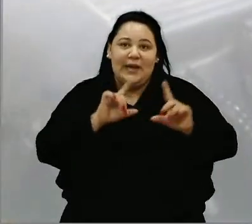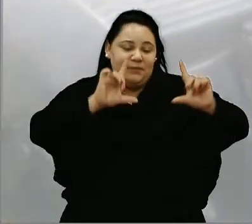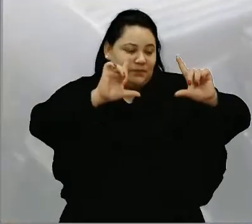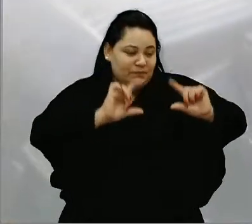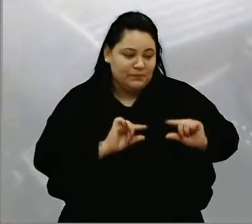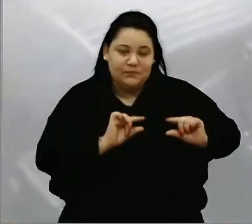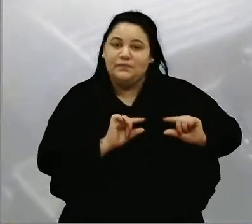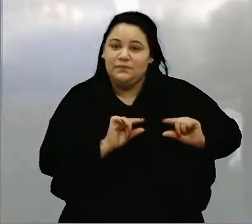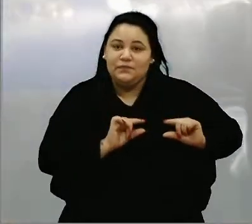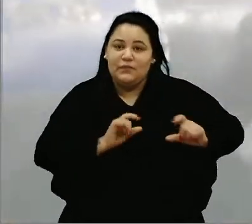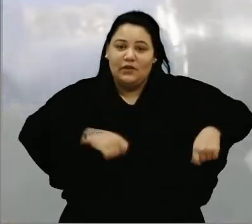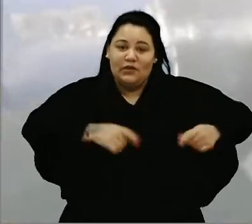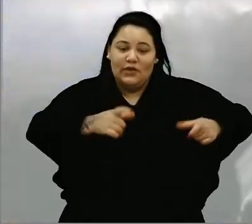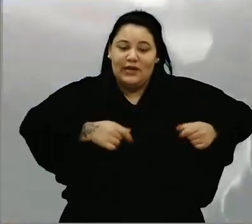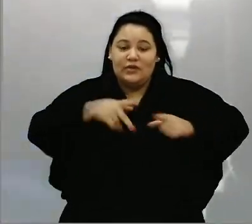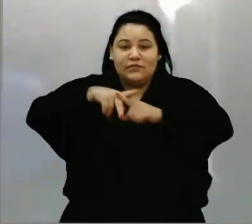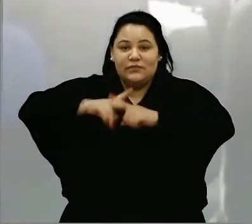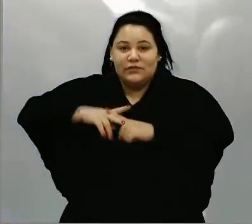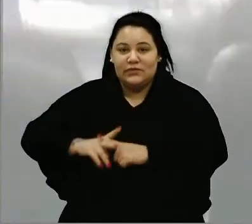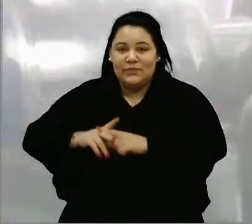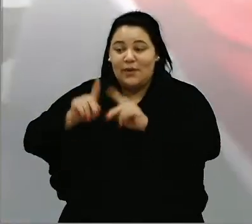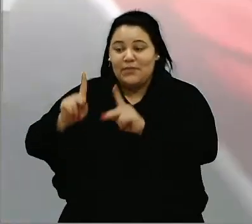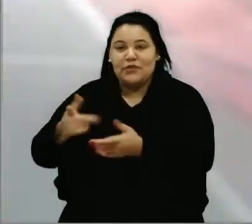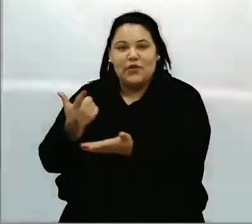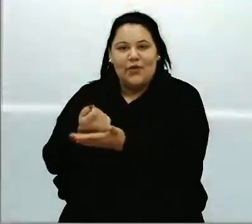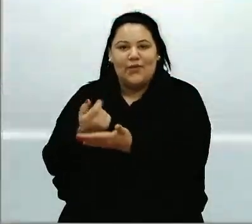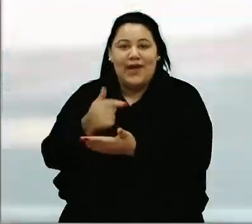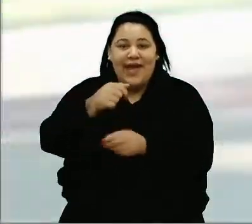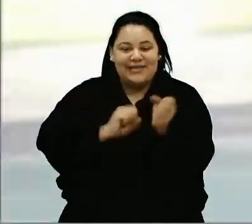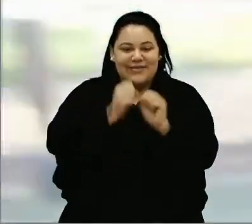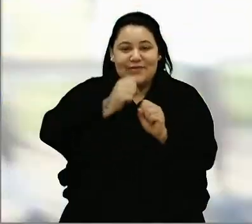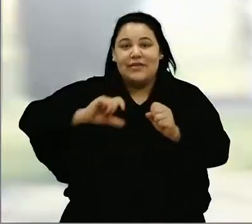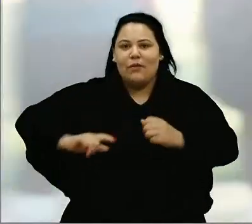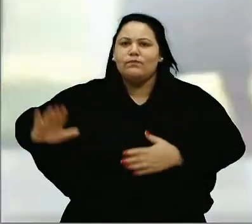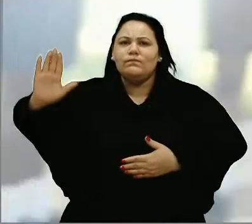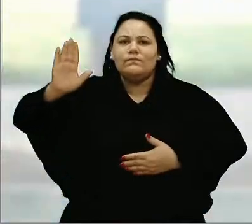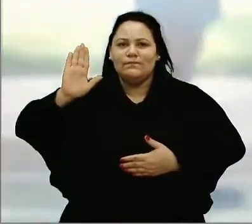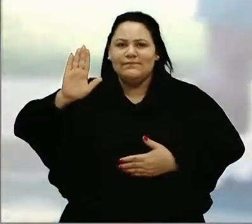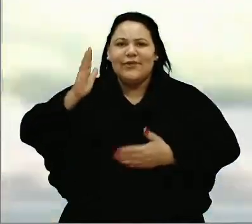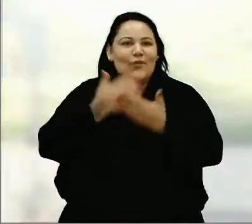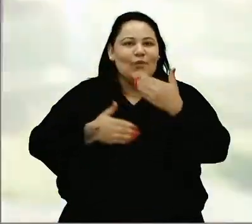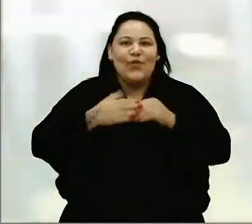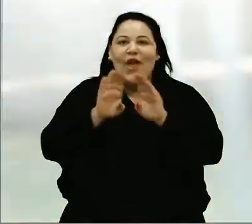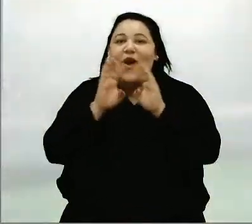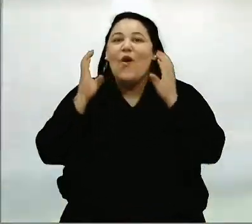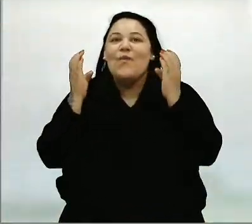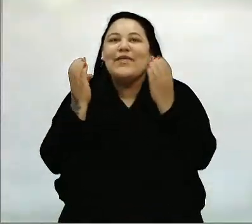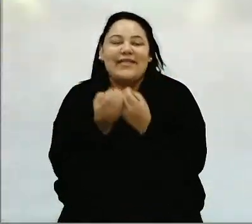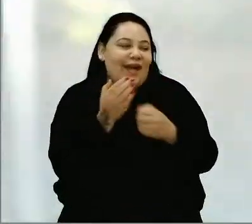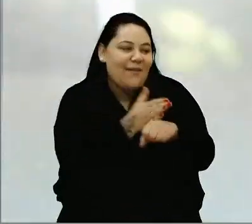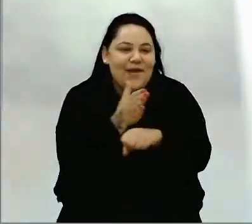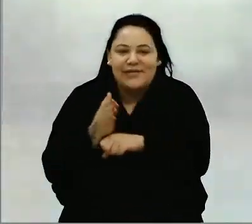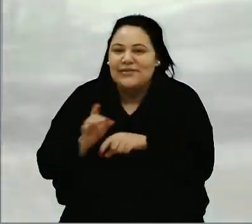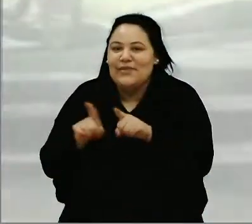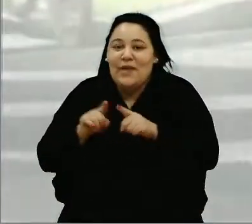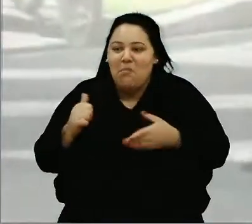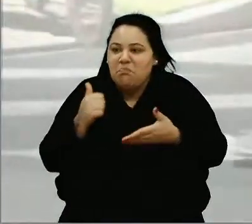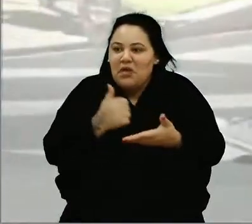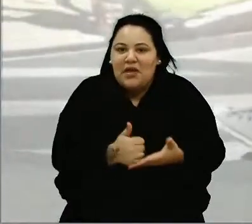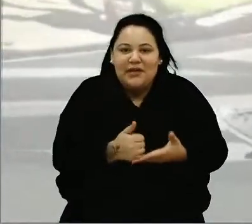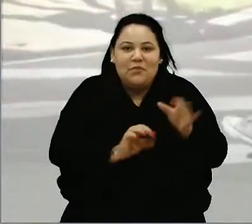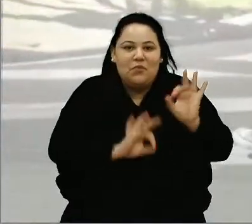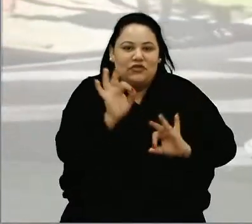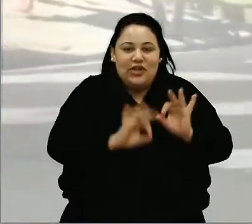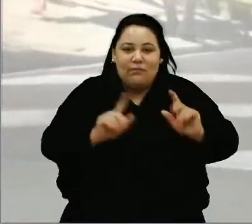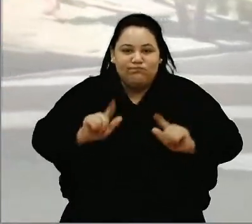de manutenção para o proprietário. A TerraSol está comprometida com as comunidades que está inserida, apoiando projetos e